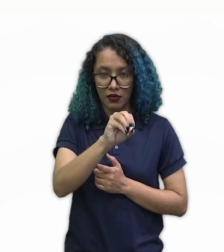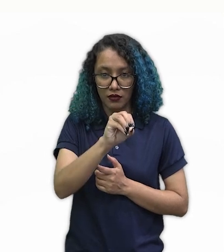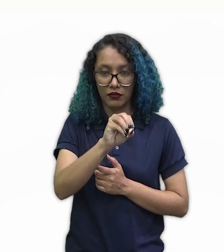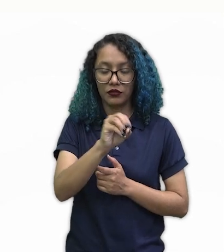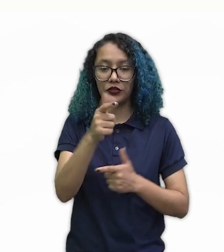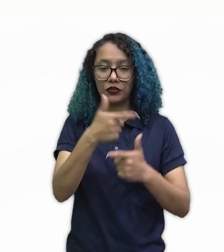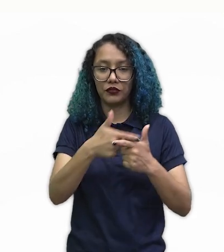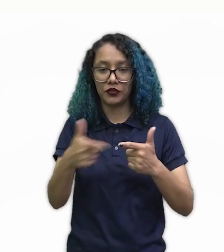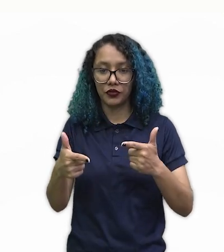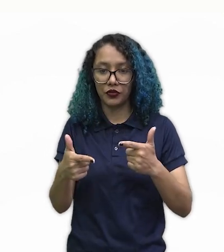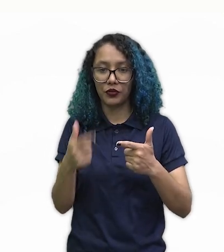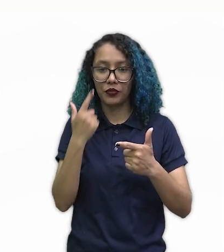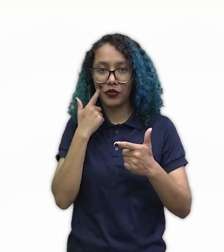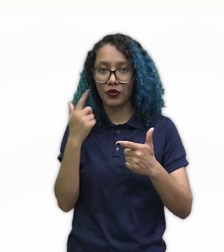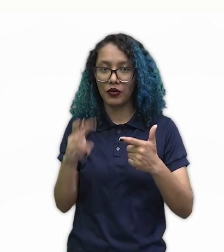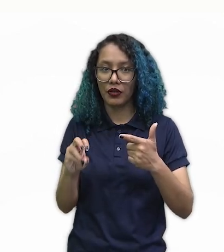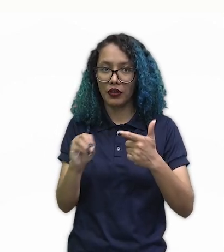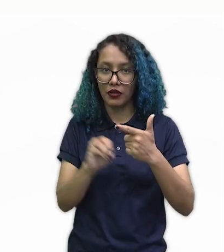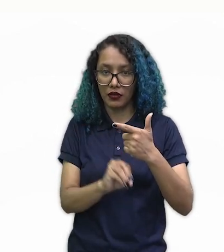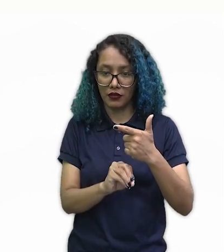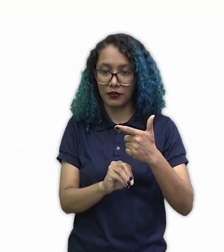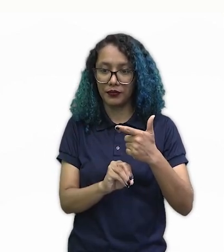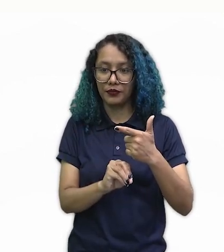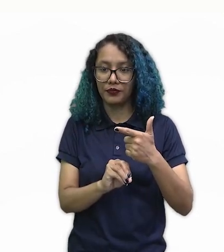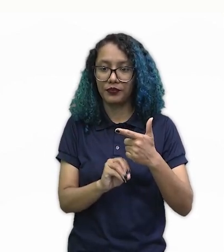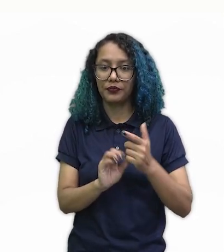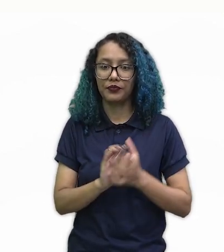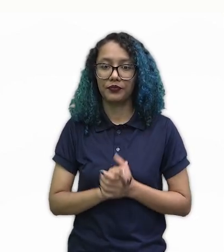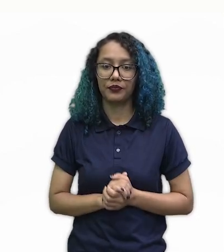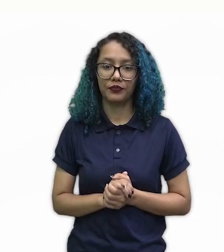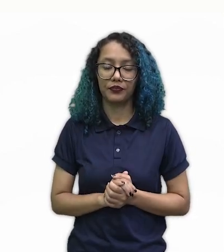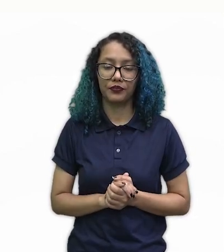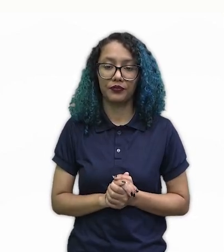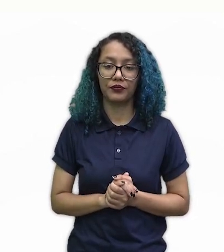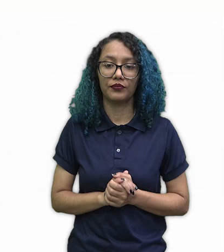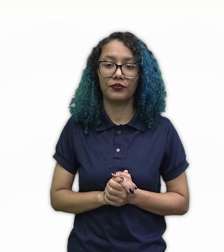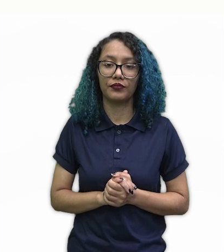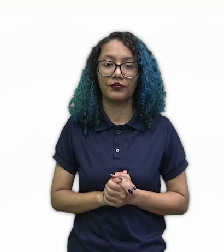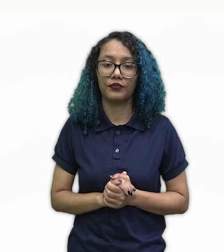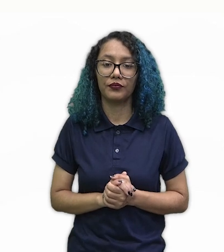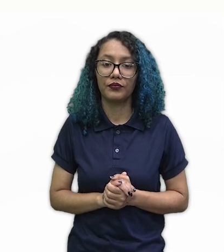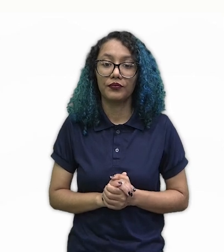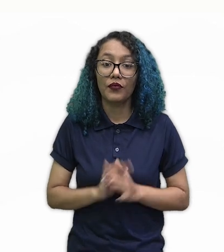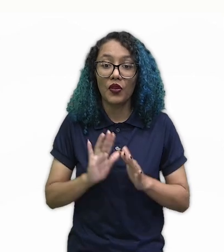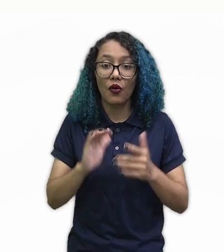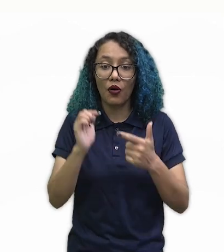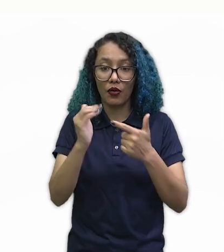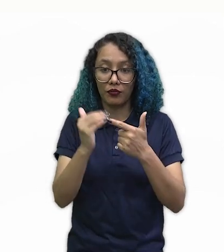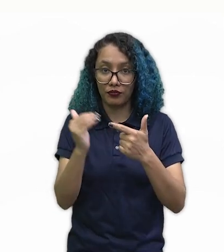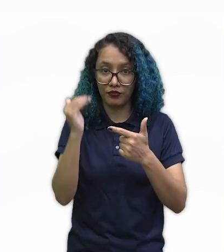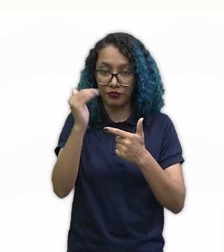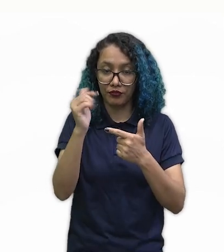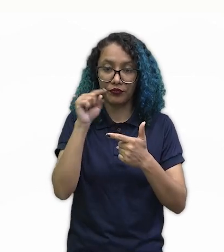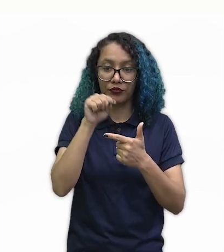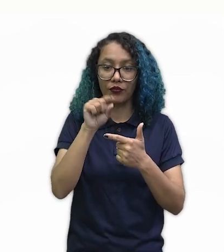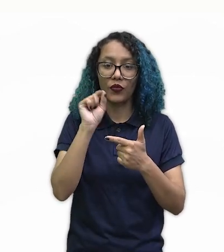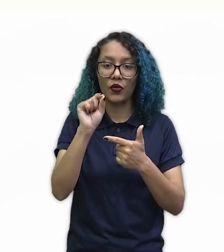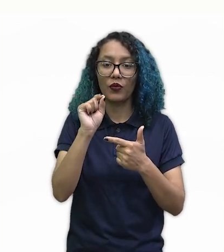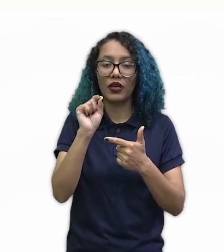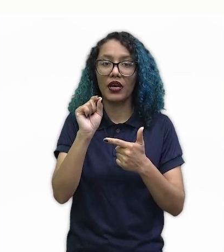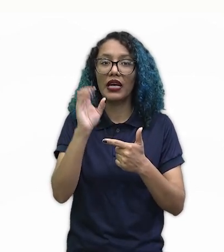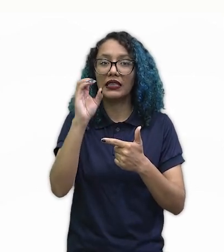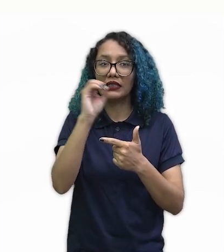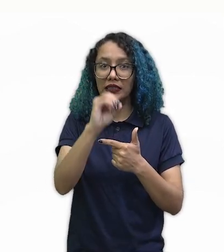3.500 dividido por 500. Opa! Repare que na parte de cima nós temos